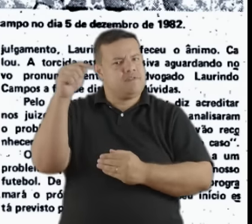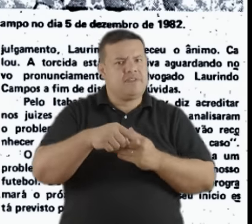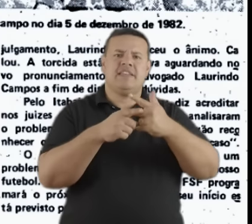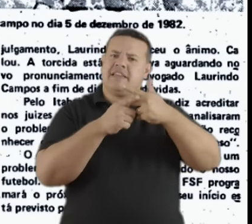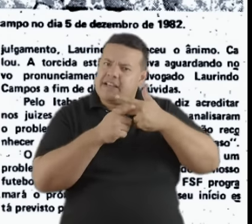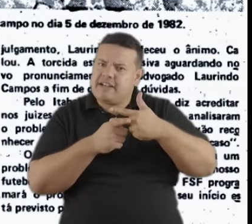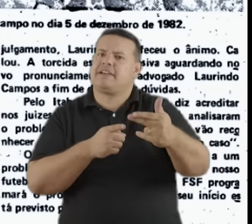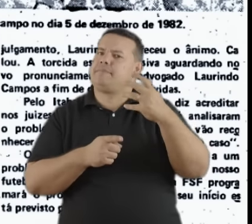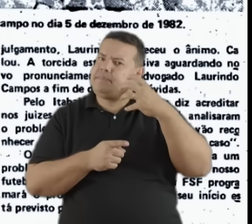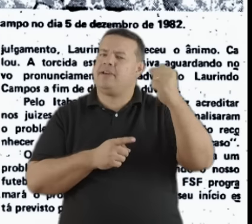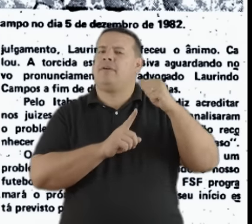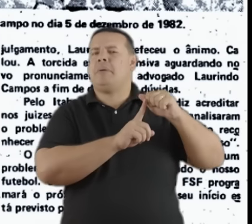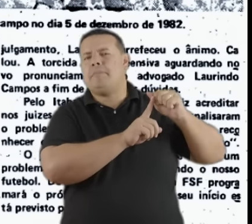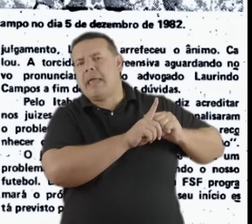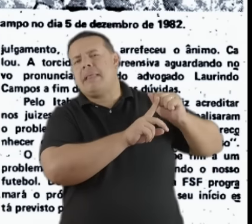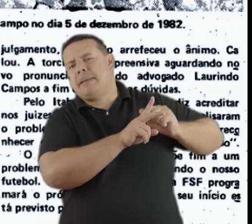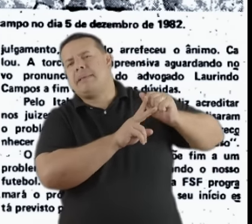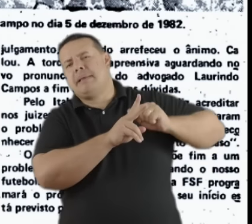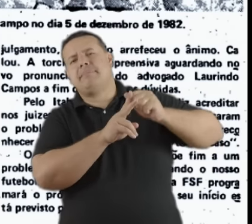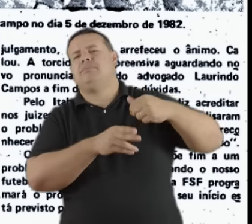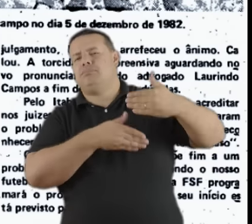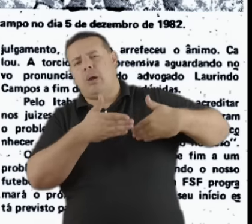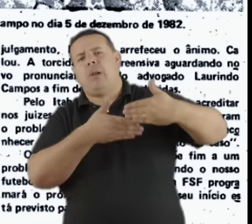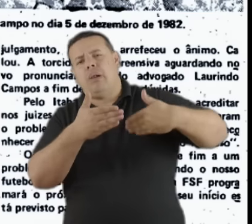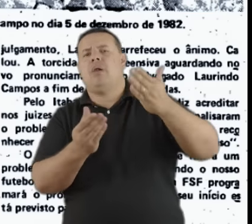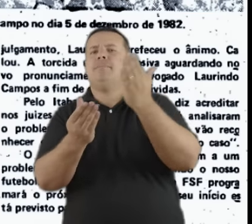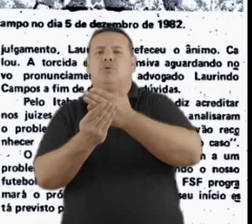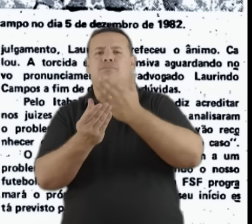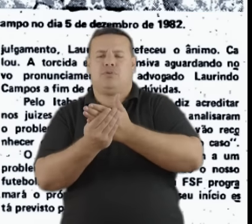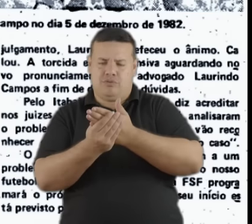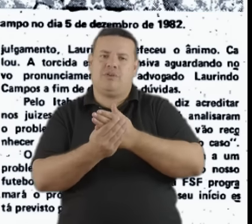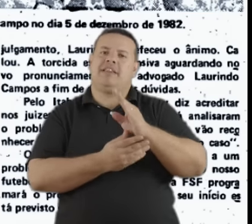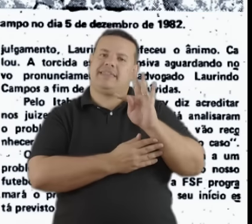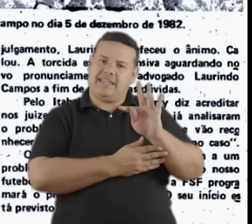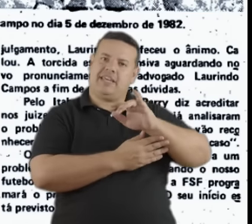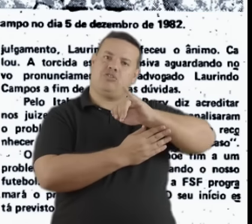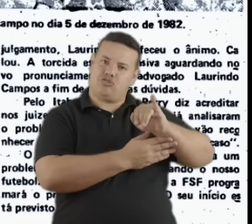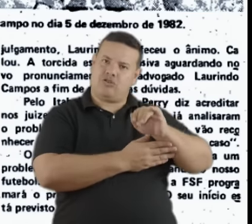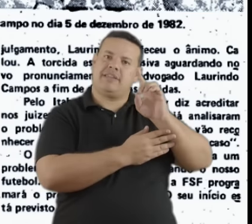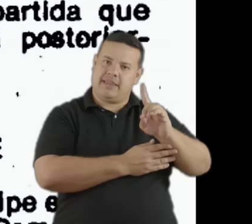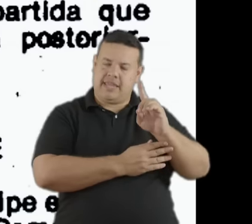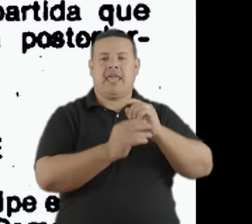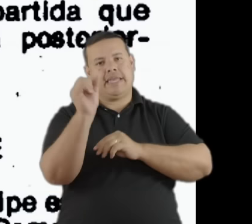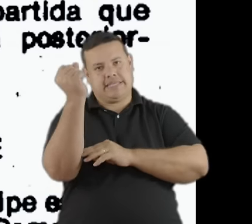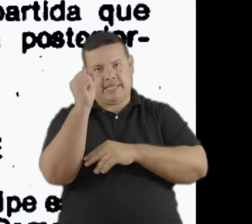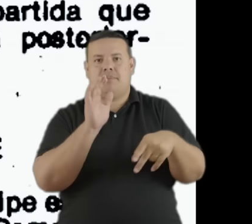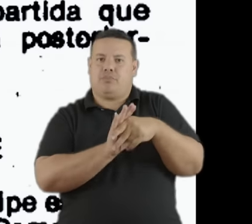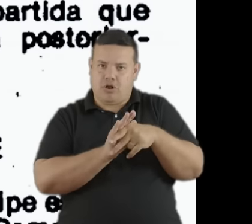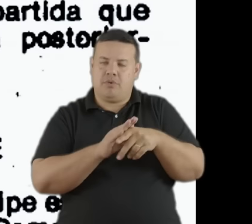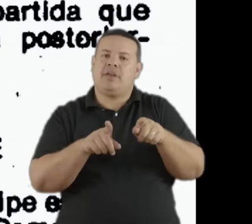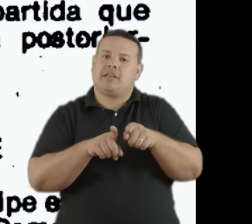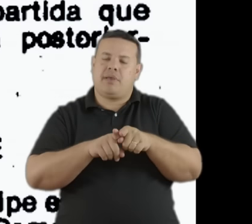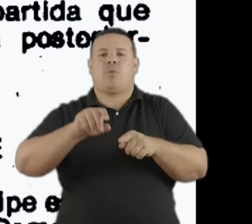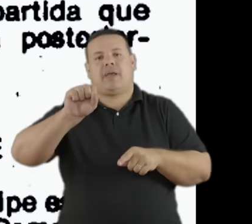pentacampeonato para a Serra. A batalha jurídica se arrastou por meses no TJD Sergipano e no STJD, até que houve